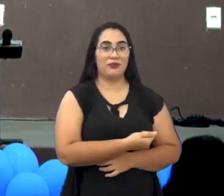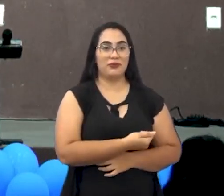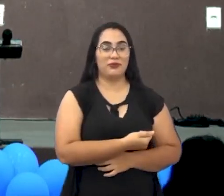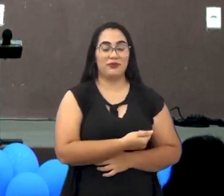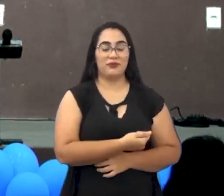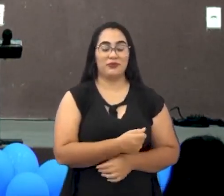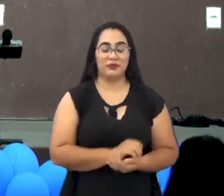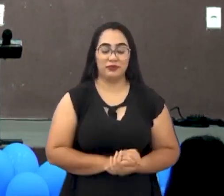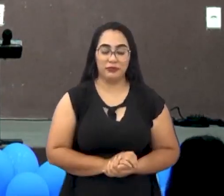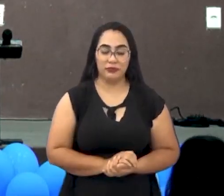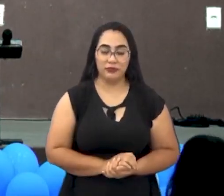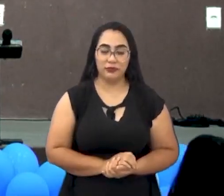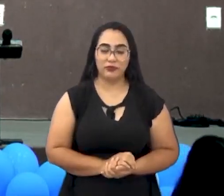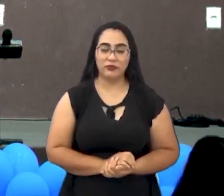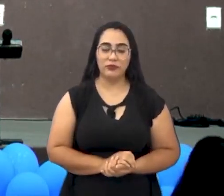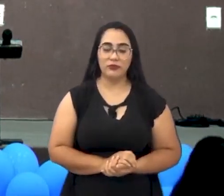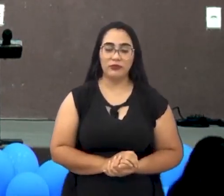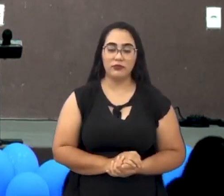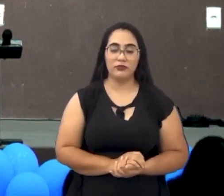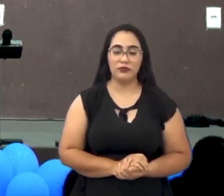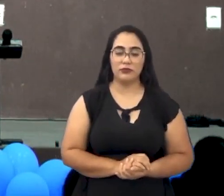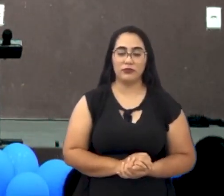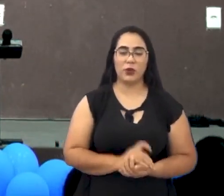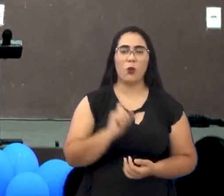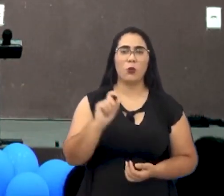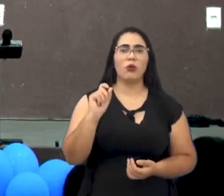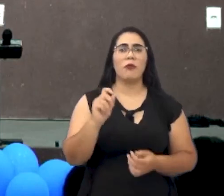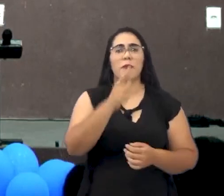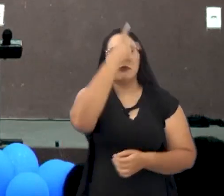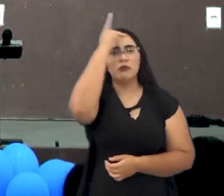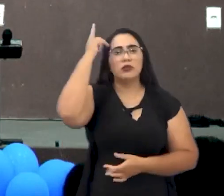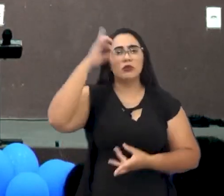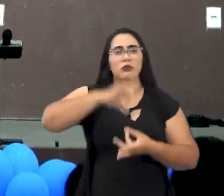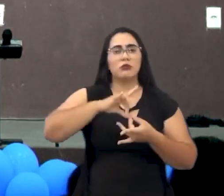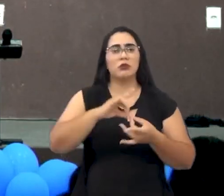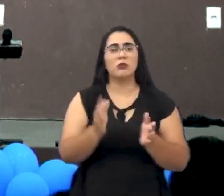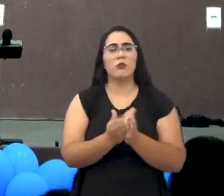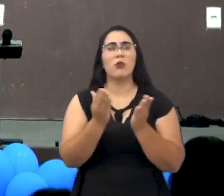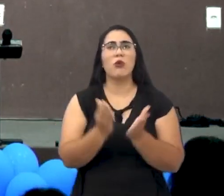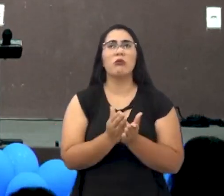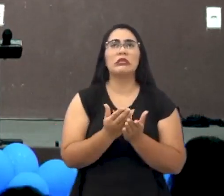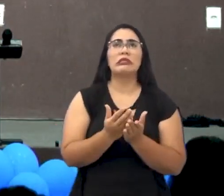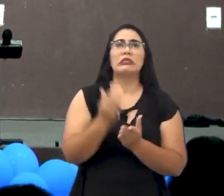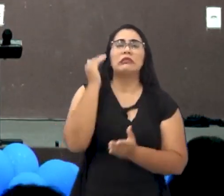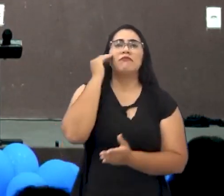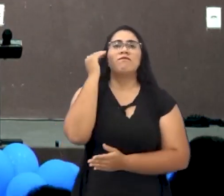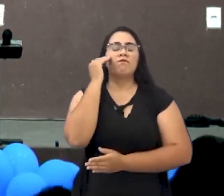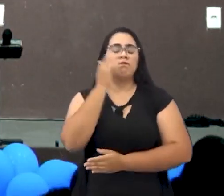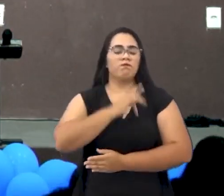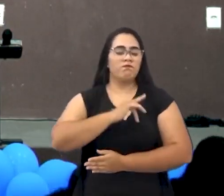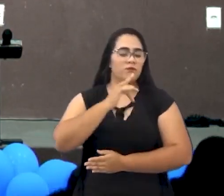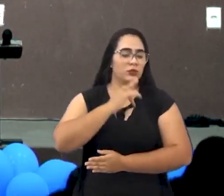Então, o que é que um pobre de espírito, ao perceber sua condição de miséria espiritual,